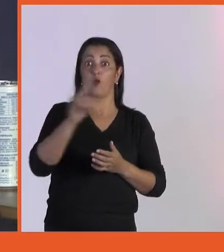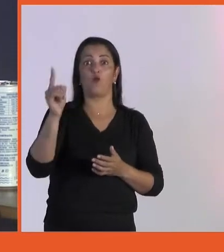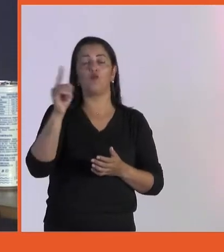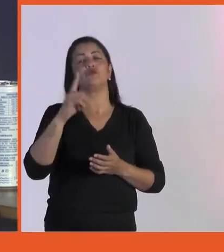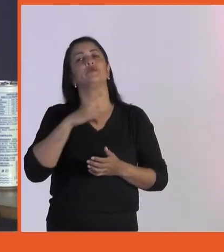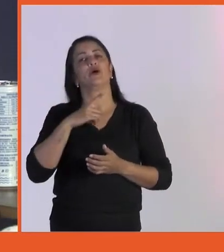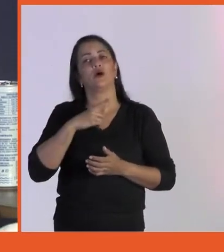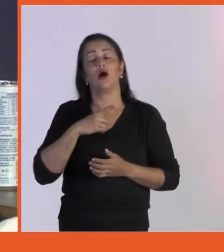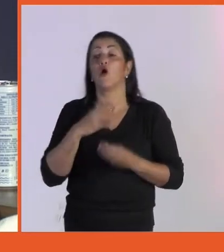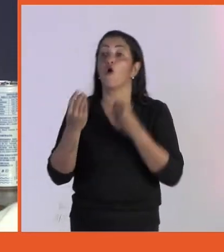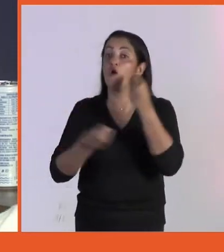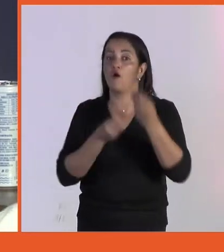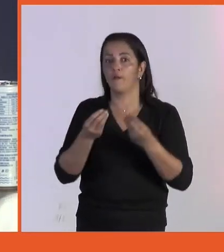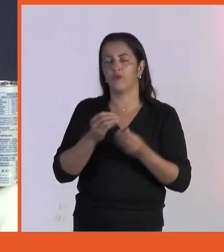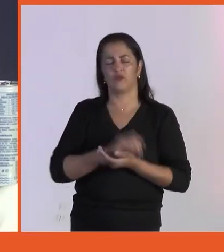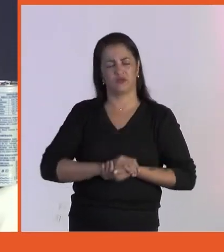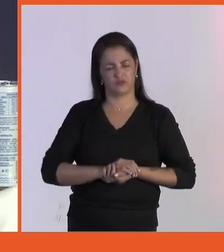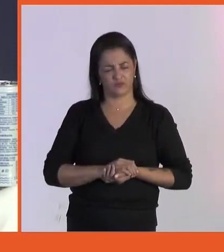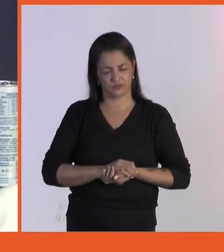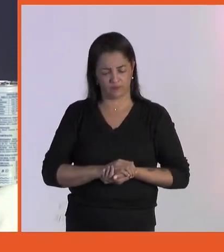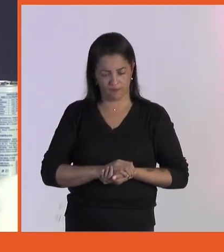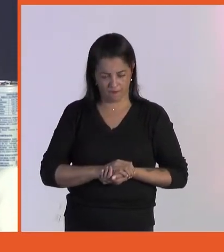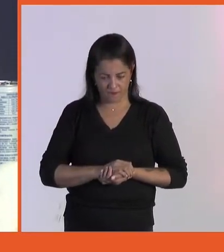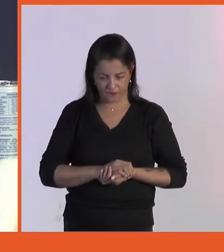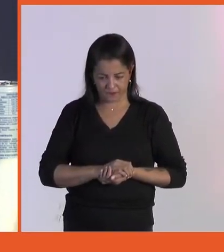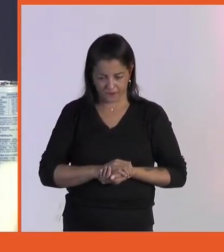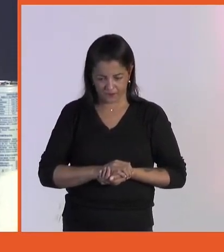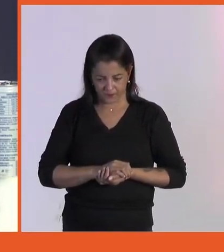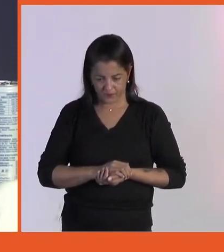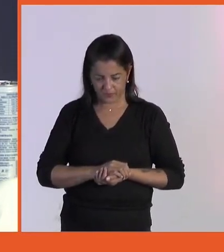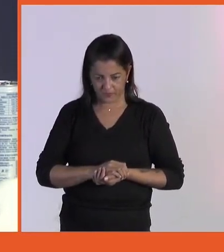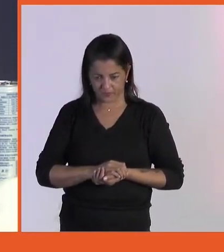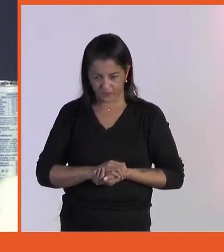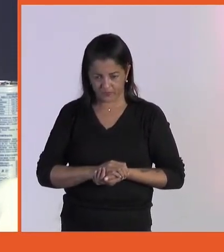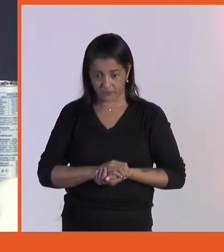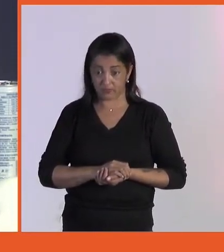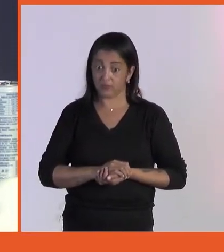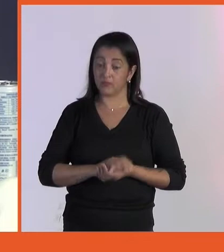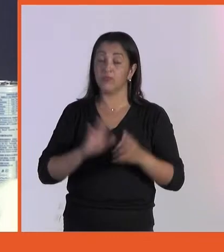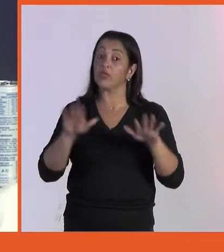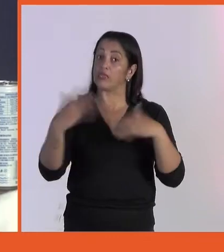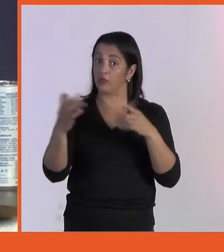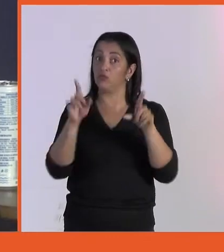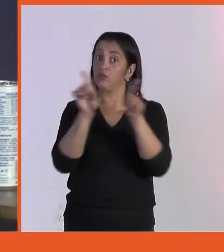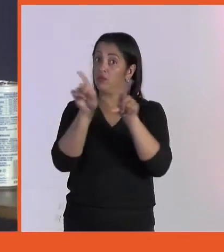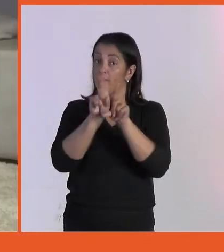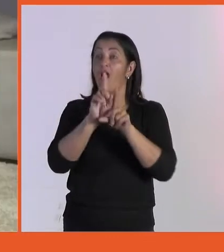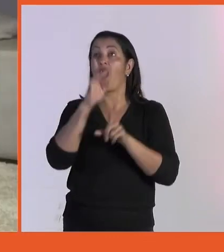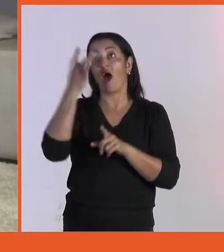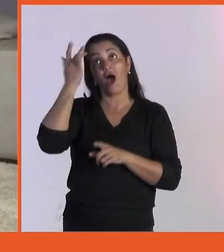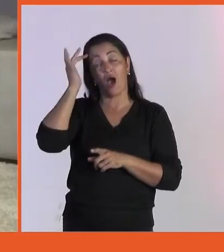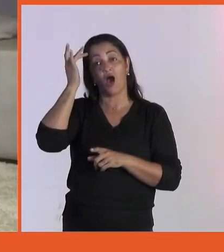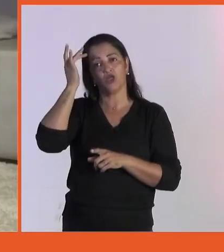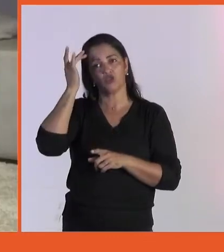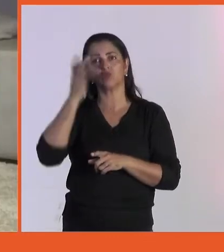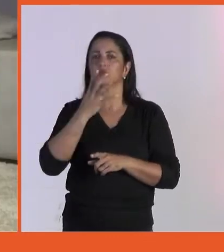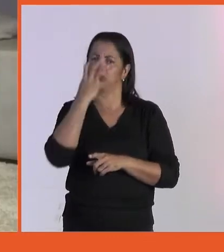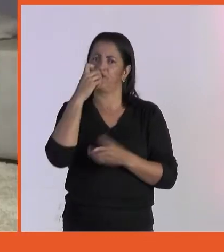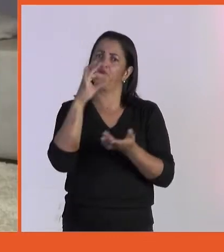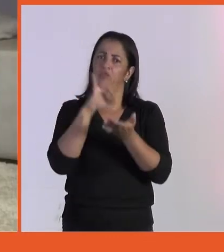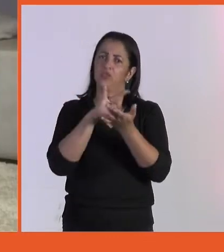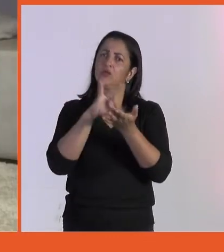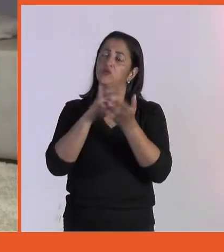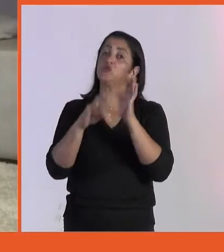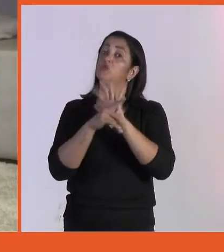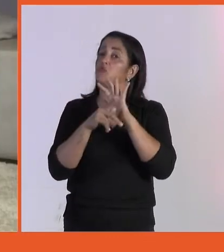todo mundo aqui, em algum momento, vai ser engolido pelo algoritmo. Não tem o que fazer. Eu também acho. Sinceridade, né? Acho que sinceridade com o